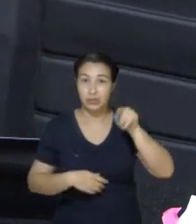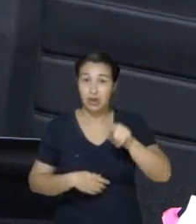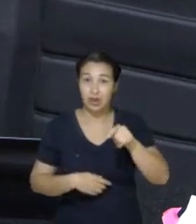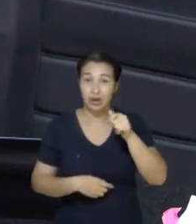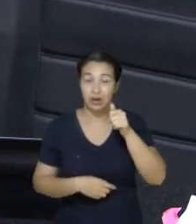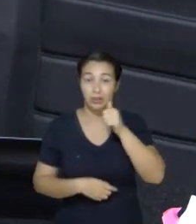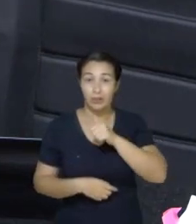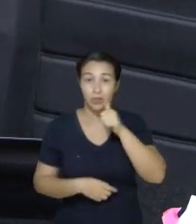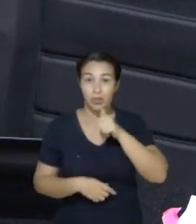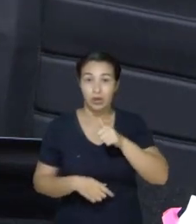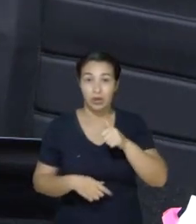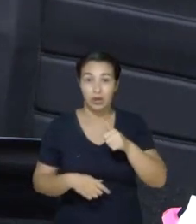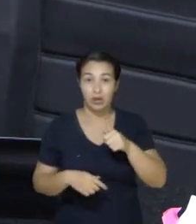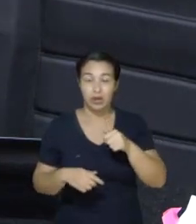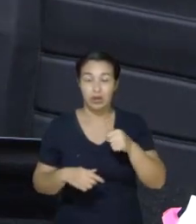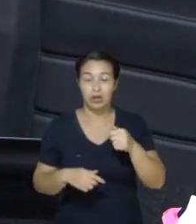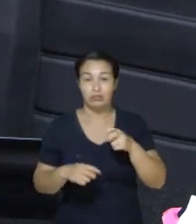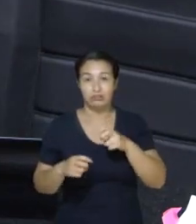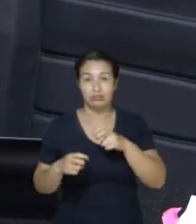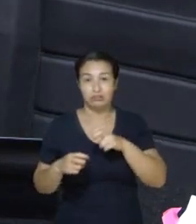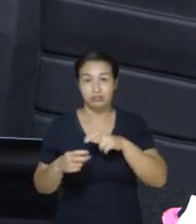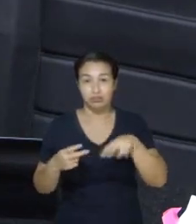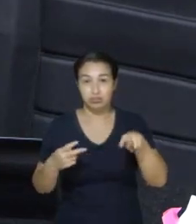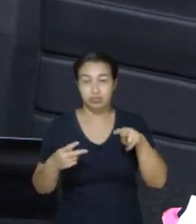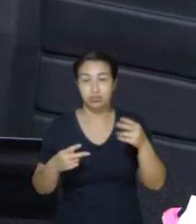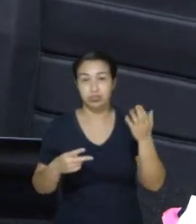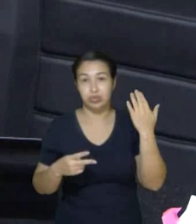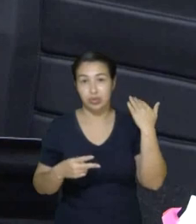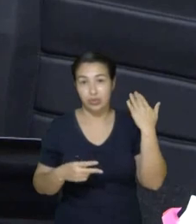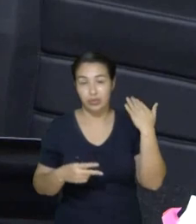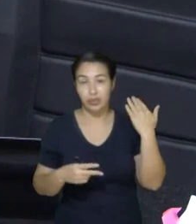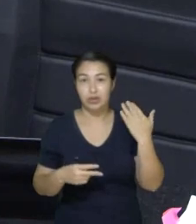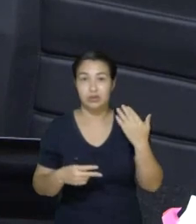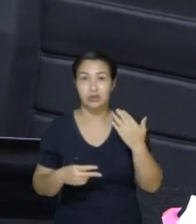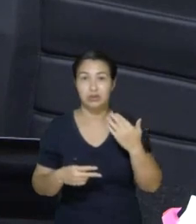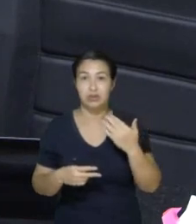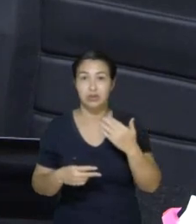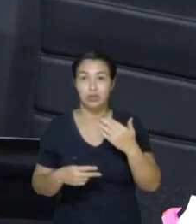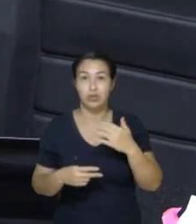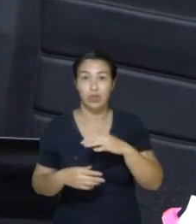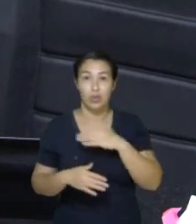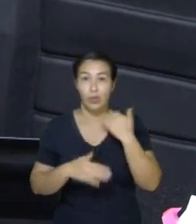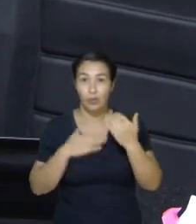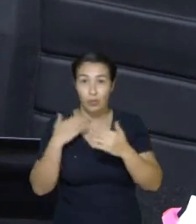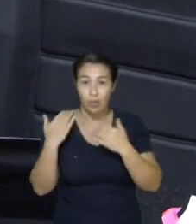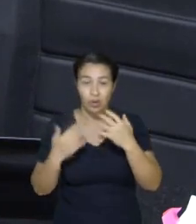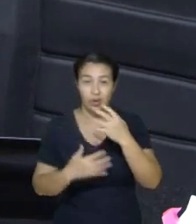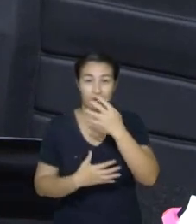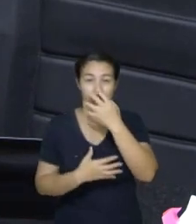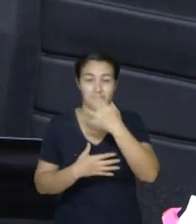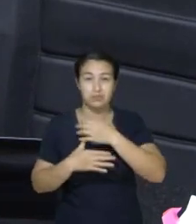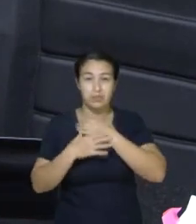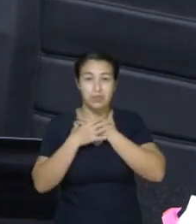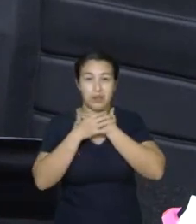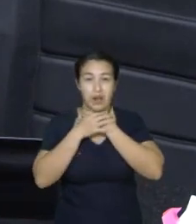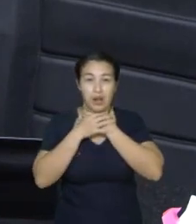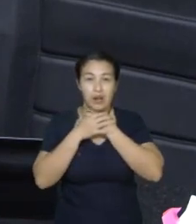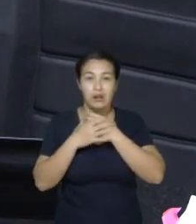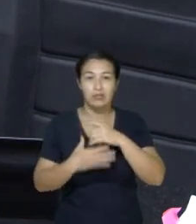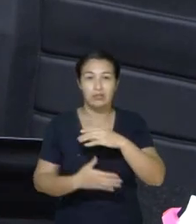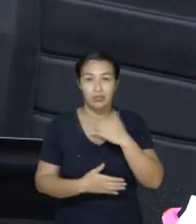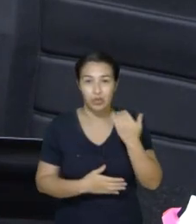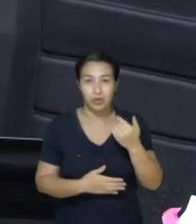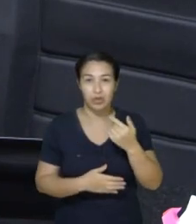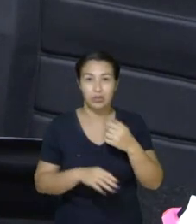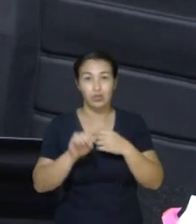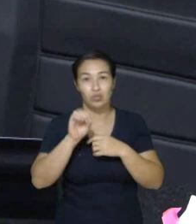semanas atrás foi assassinada por asfixia mecânica, ou seja, ela foi estrangulada no oeste do